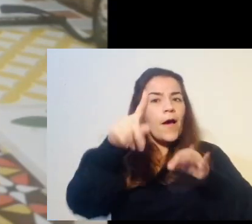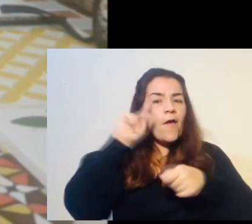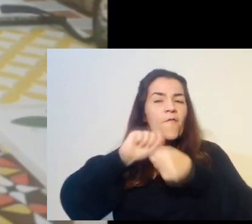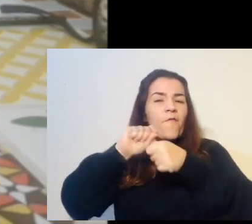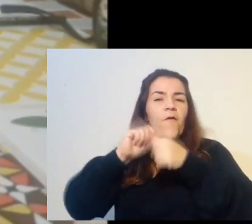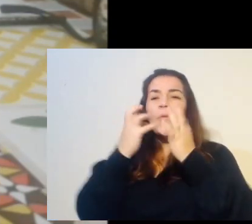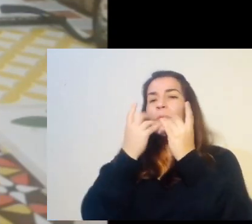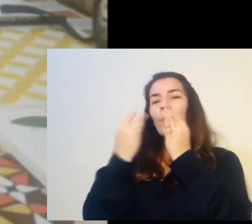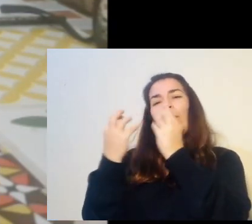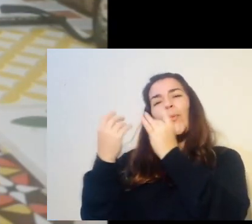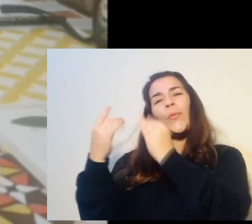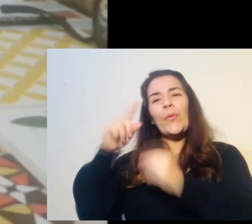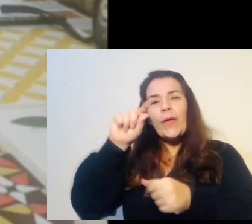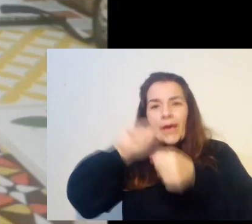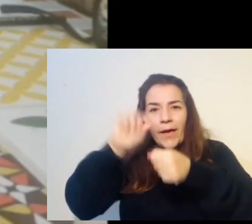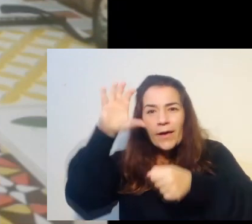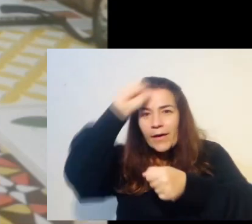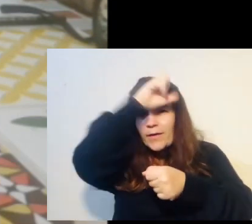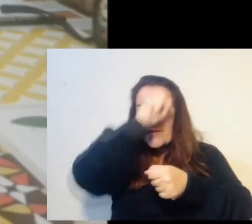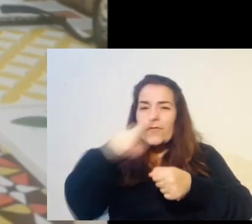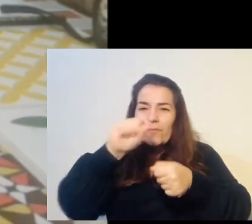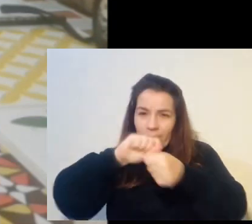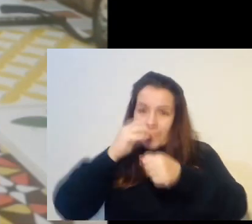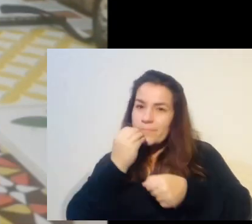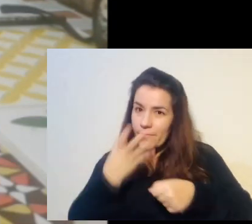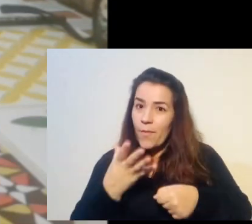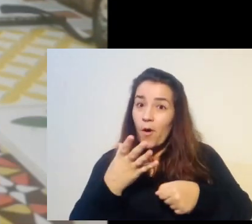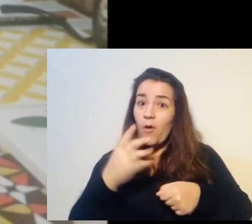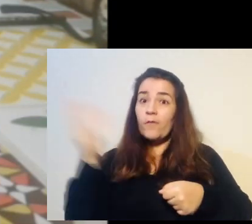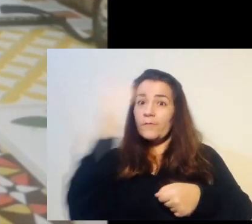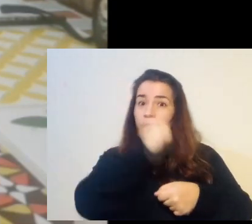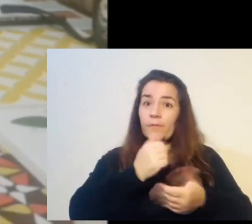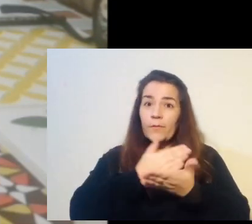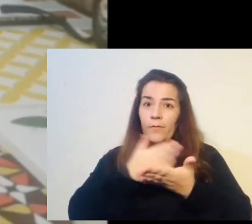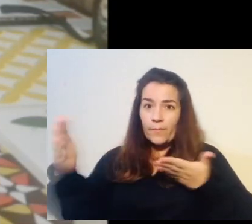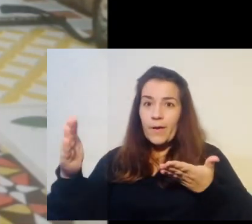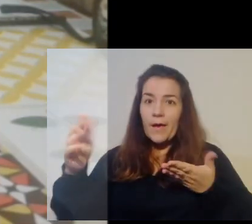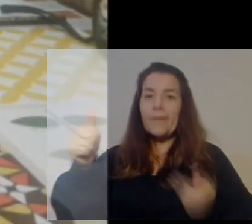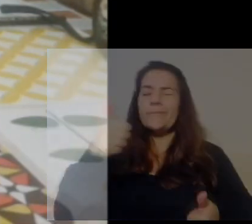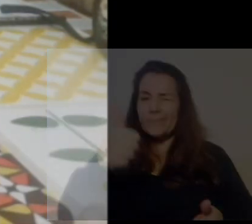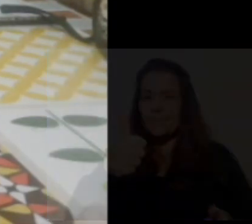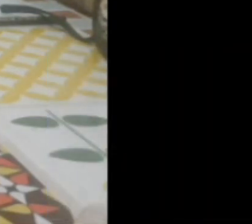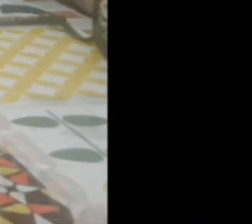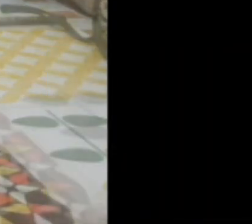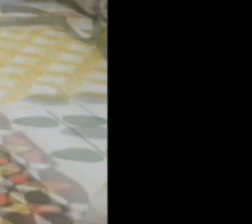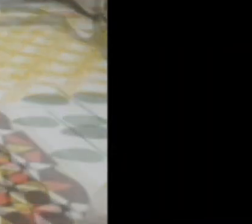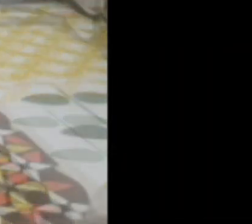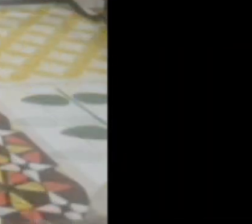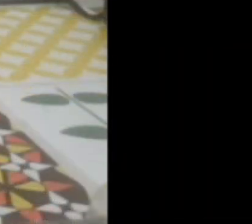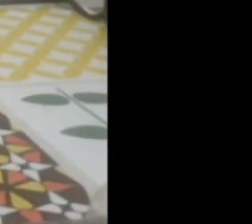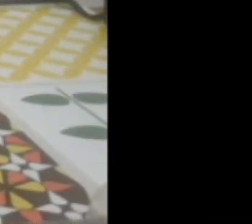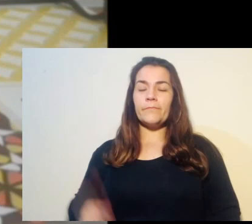o instrumento de vocês vai estar feito já, tá bom? Então vamos começar, mãos à massa.